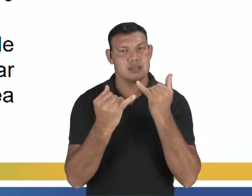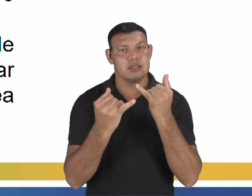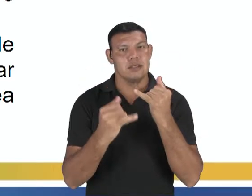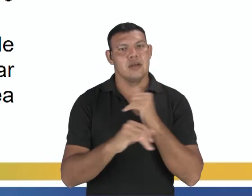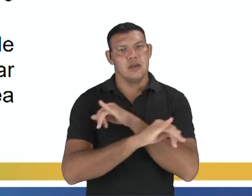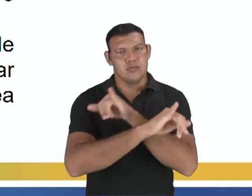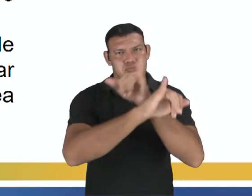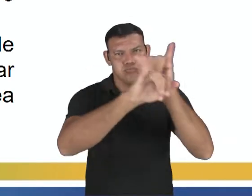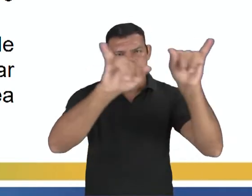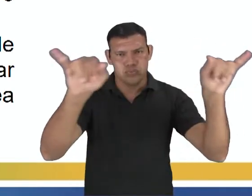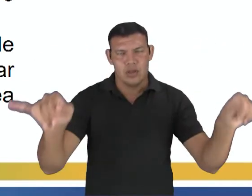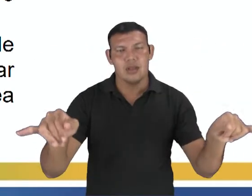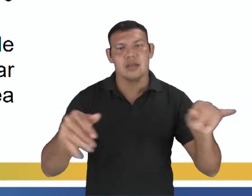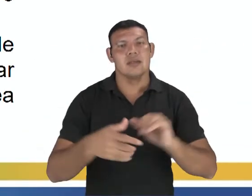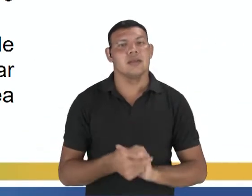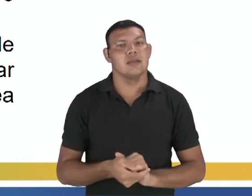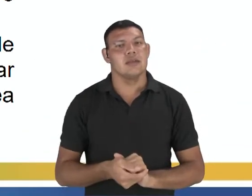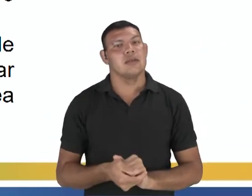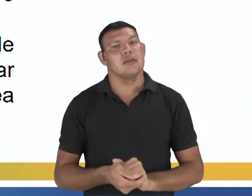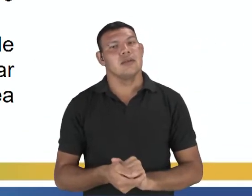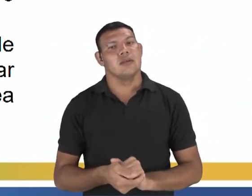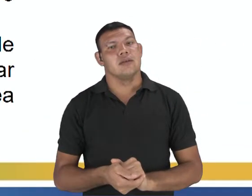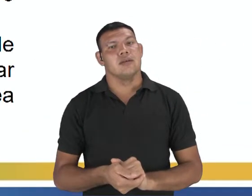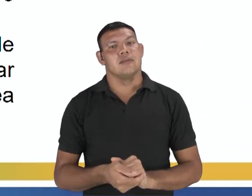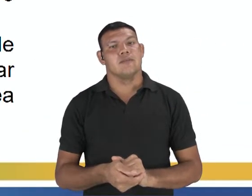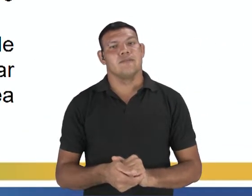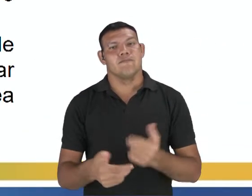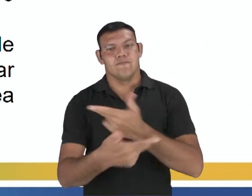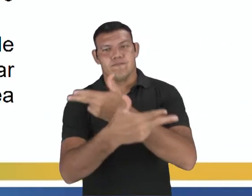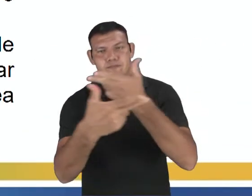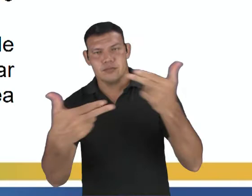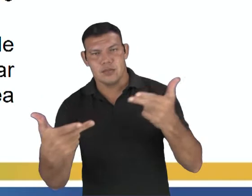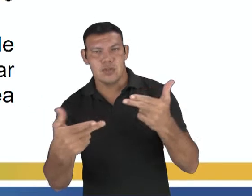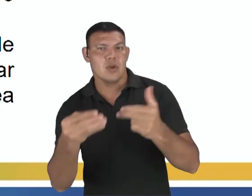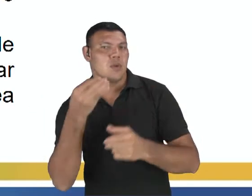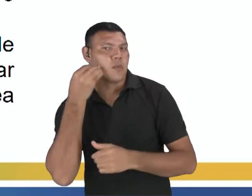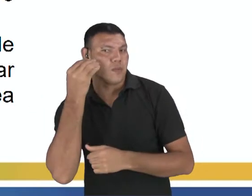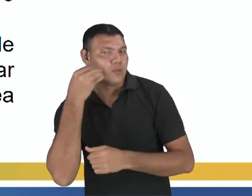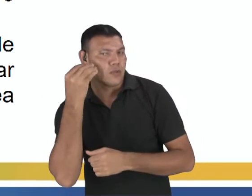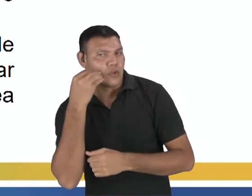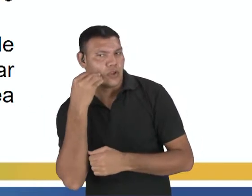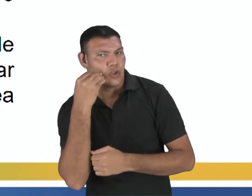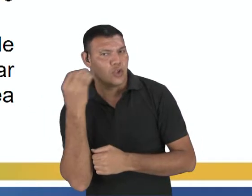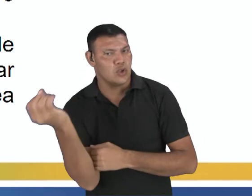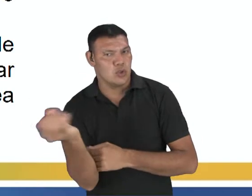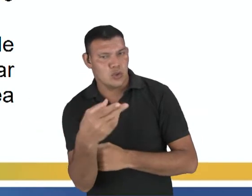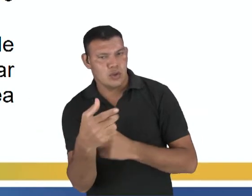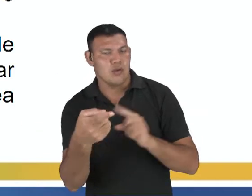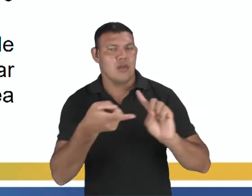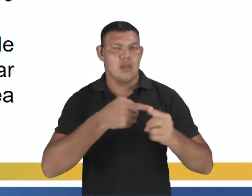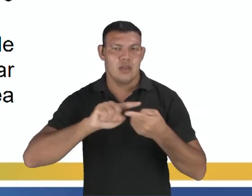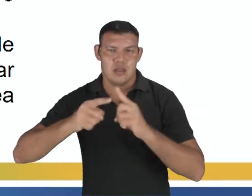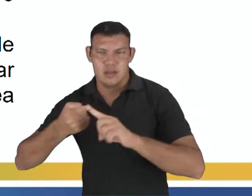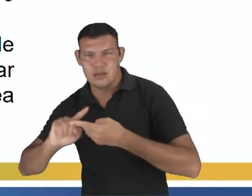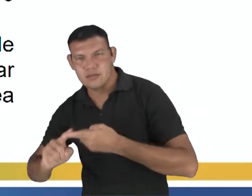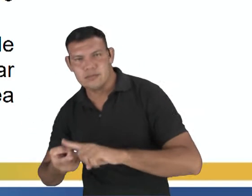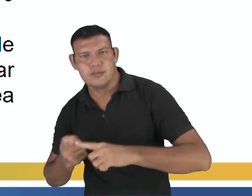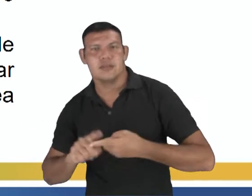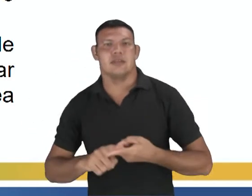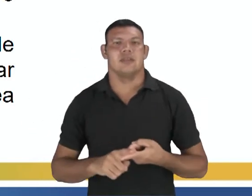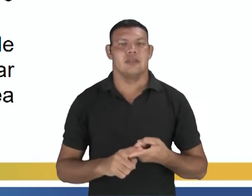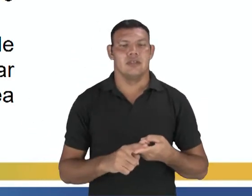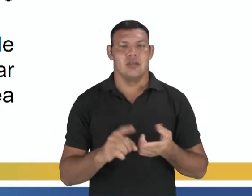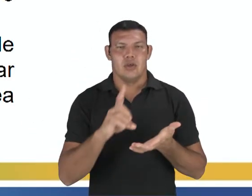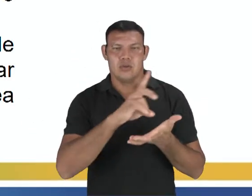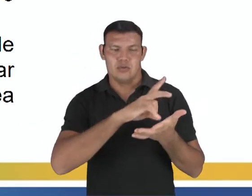em alguns segmentos, a concepção de produtos, os testes com novos materiais, com novas peças, o